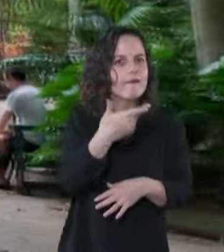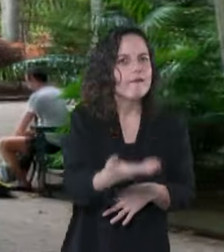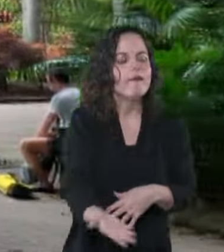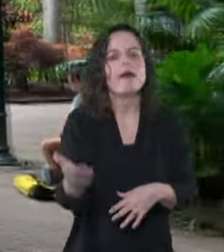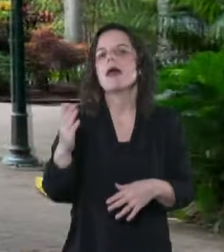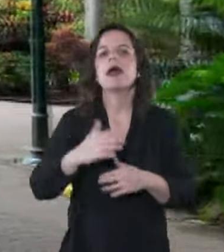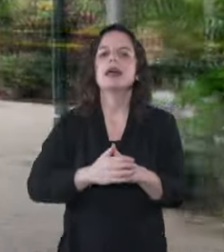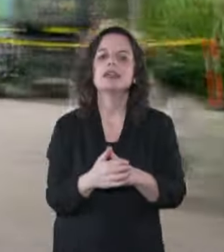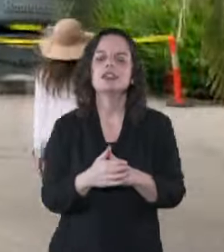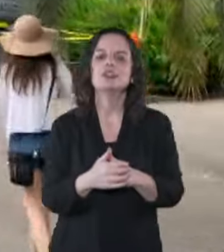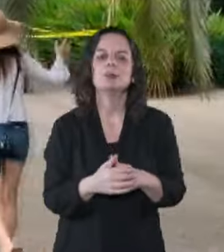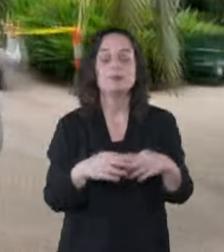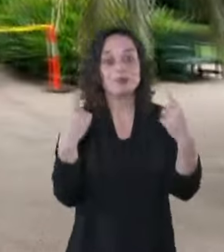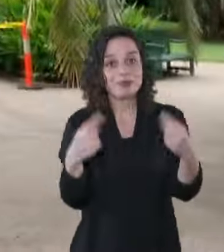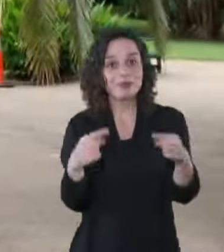pubs, depois tem